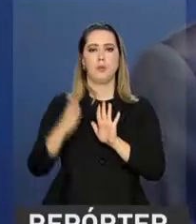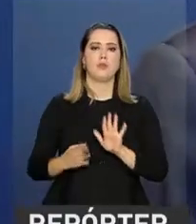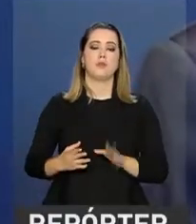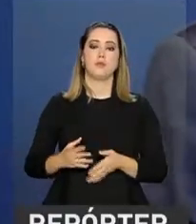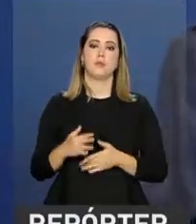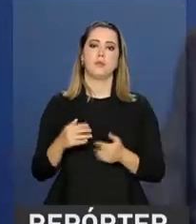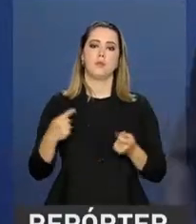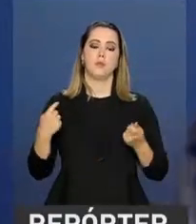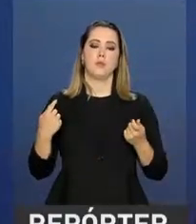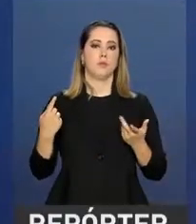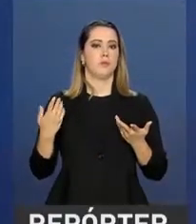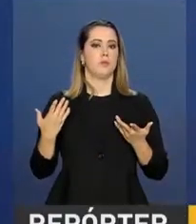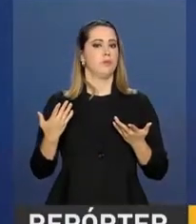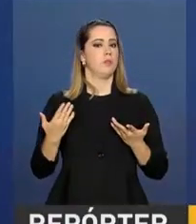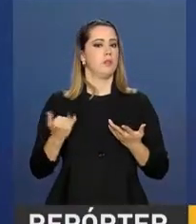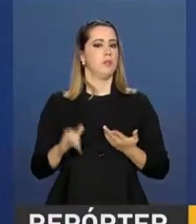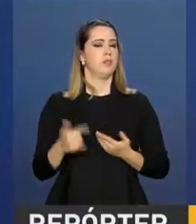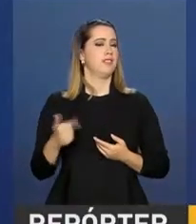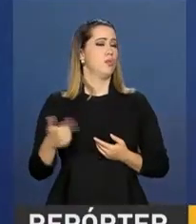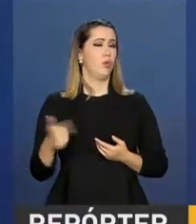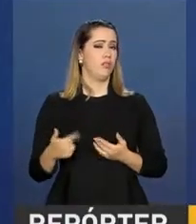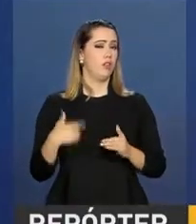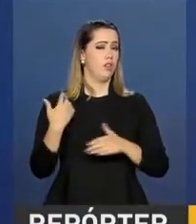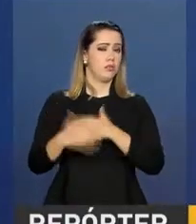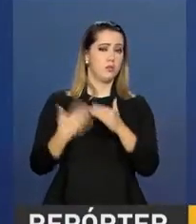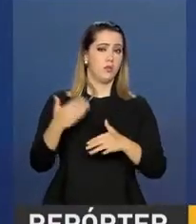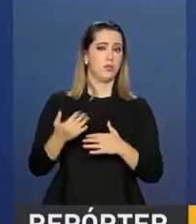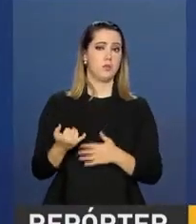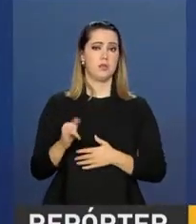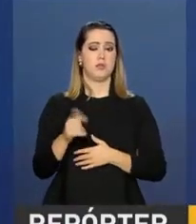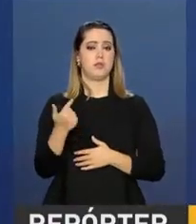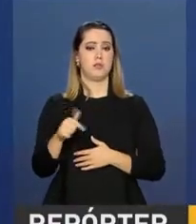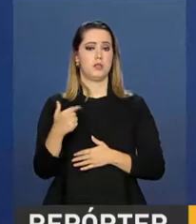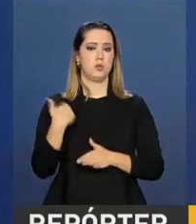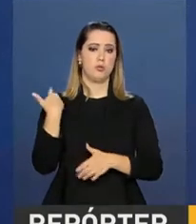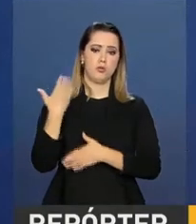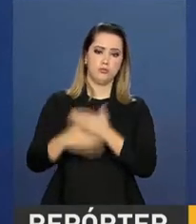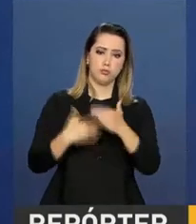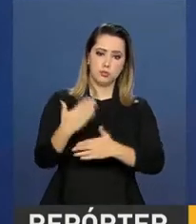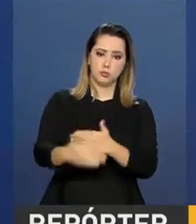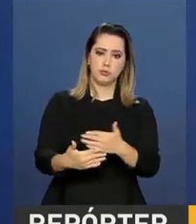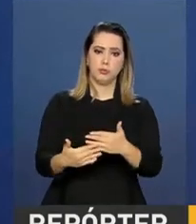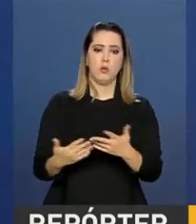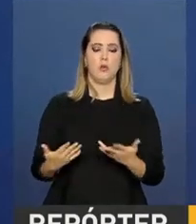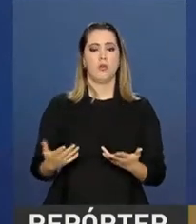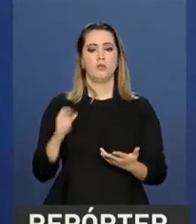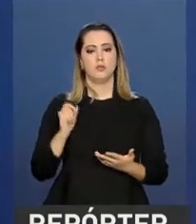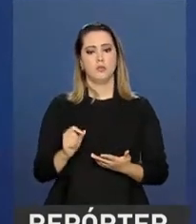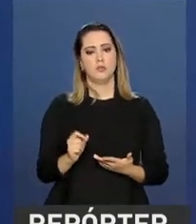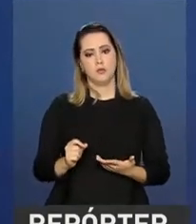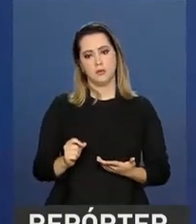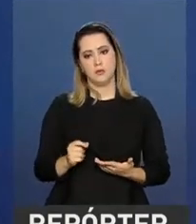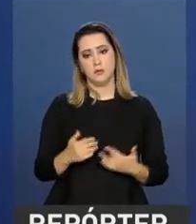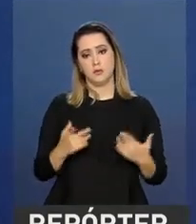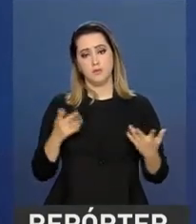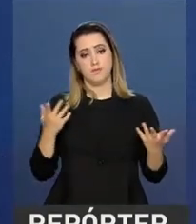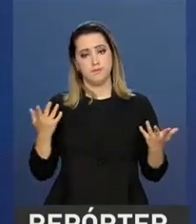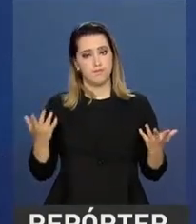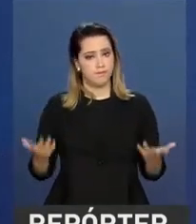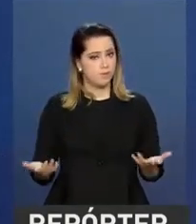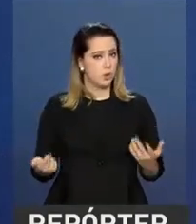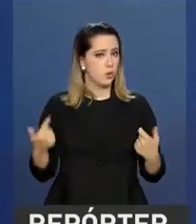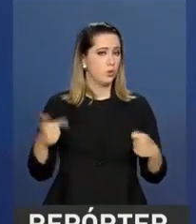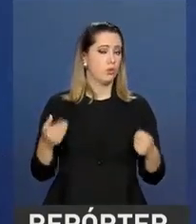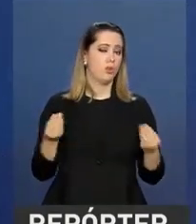desenvolvimento sem é o avanço da competitividade é uma